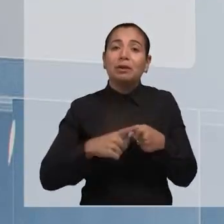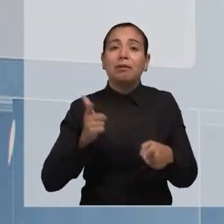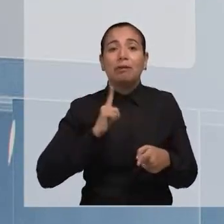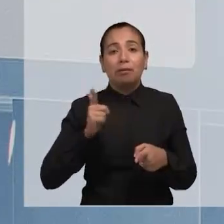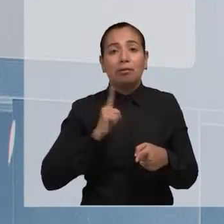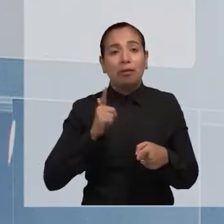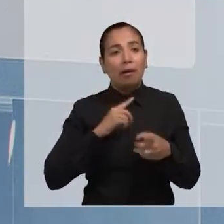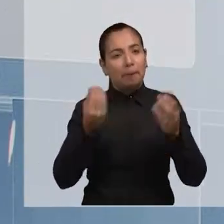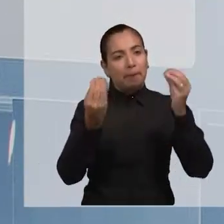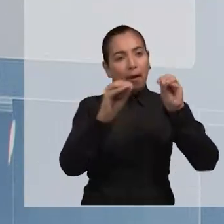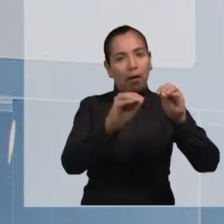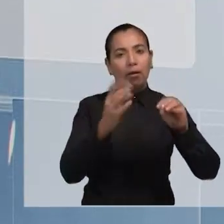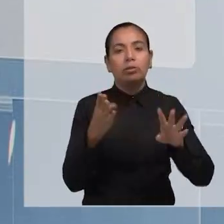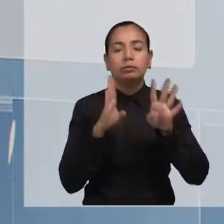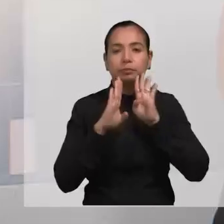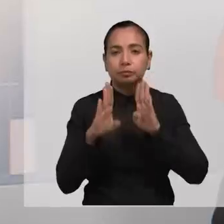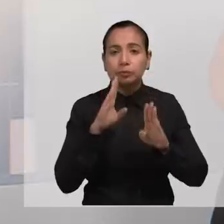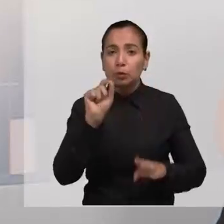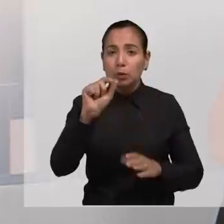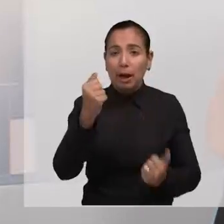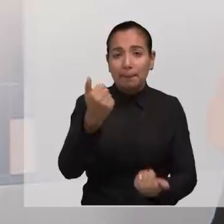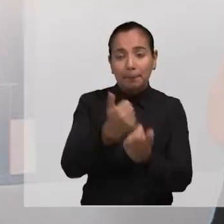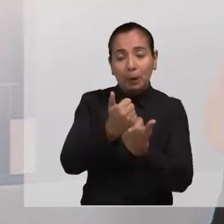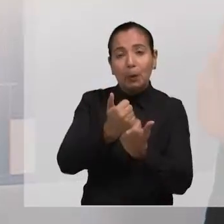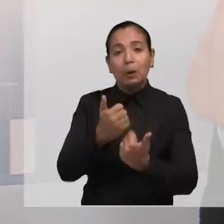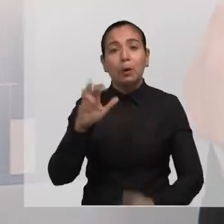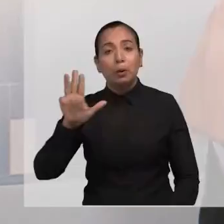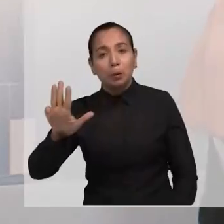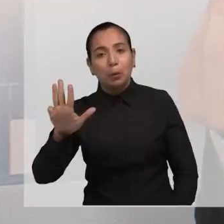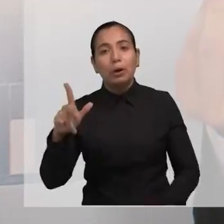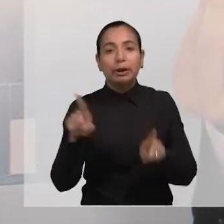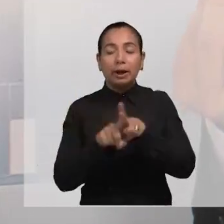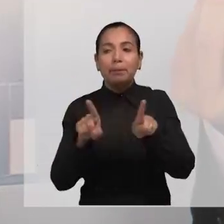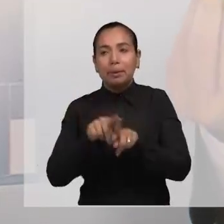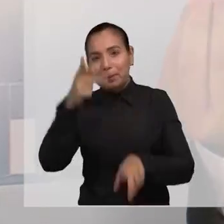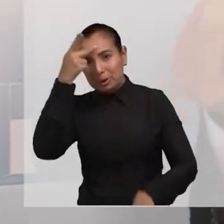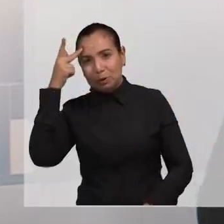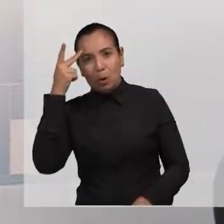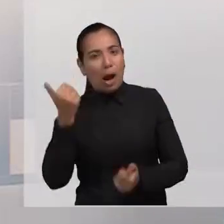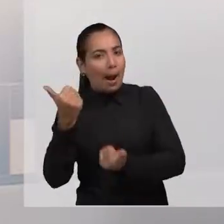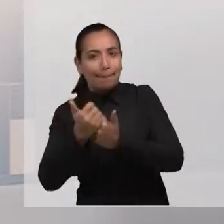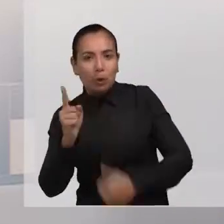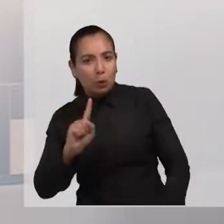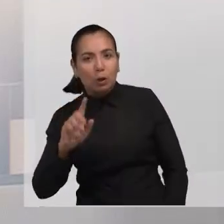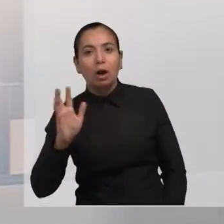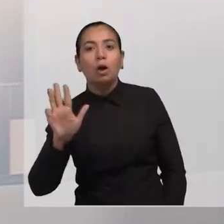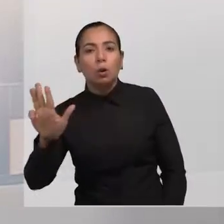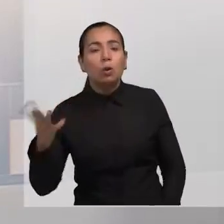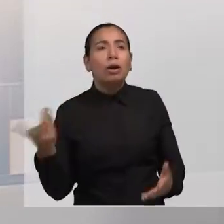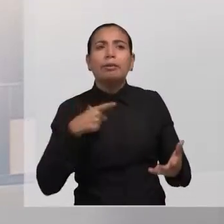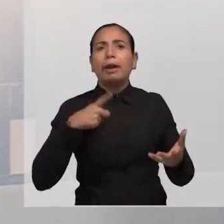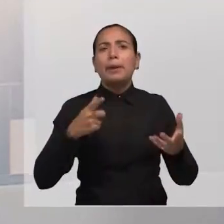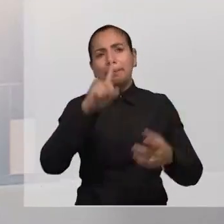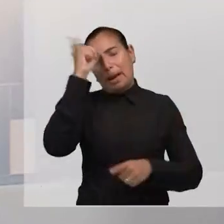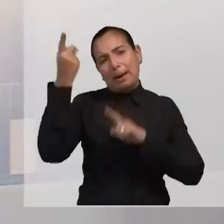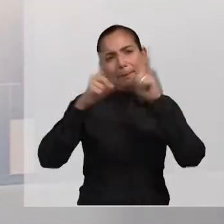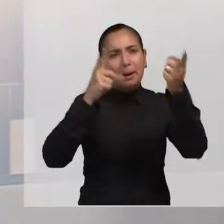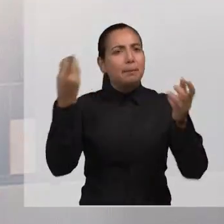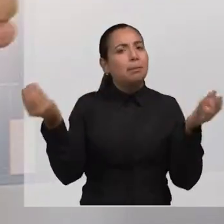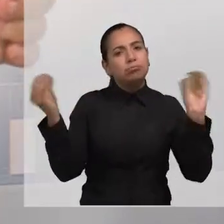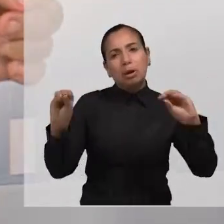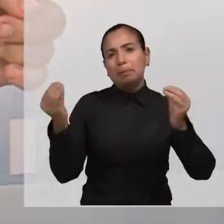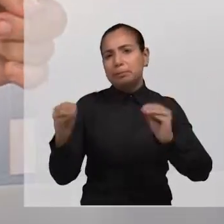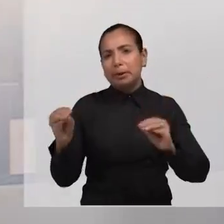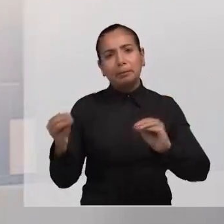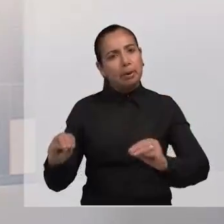quem apoia o Lula e quem apoia a anti-Lula foram atingidas. Aí interessante. Mas eles querem levar a questão pra questão ideológica. Um ponto comum. É